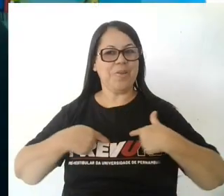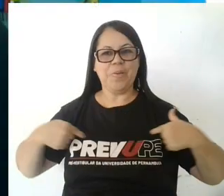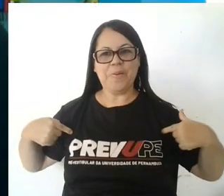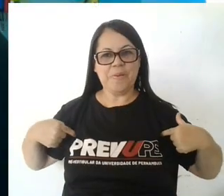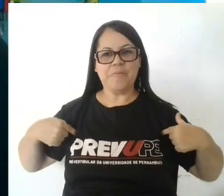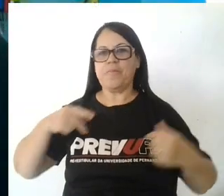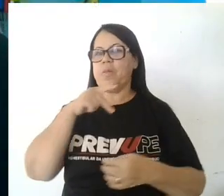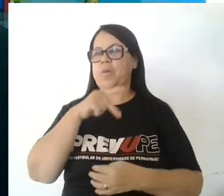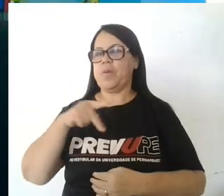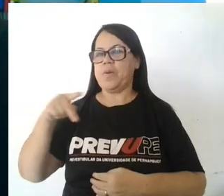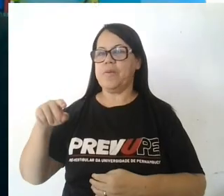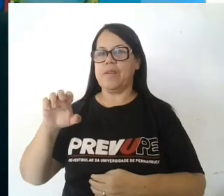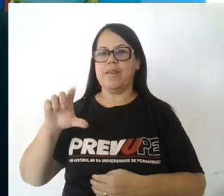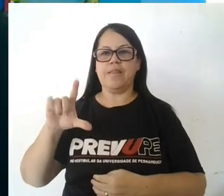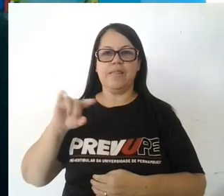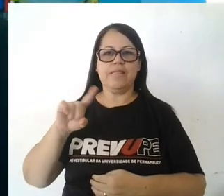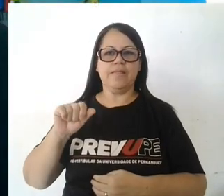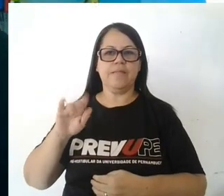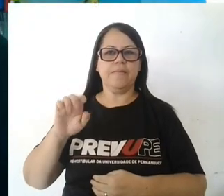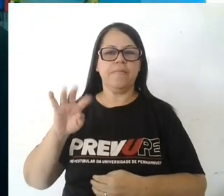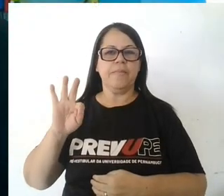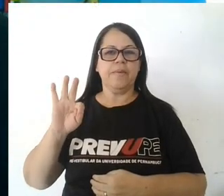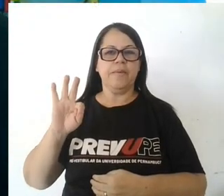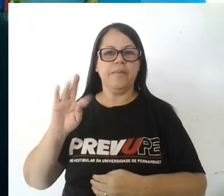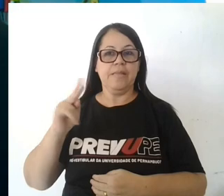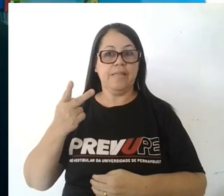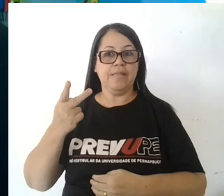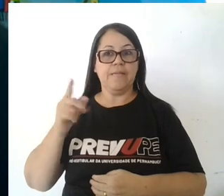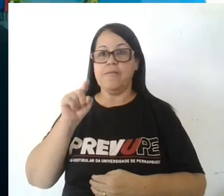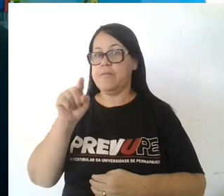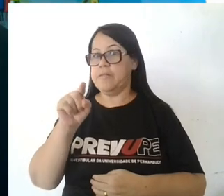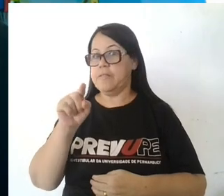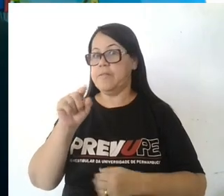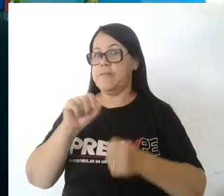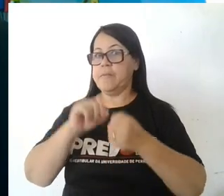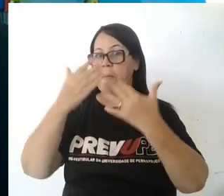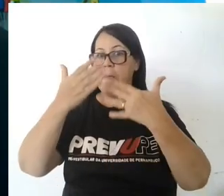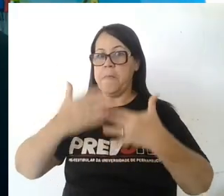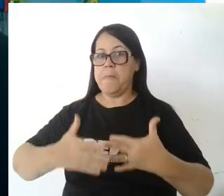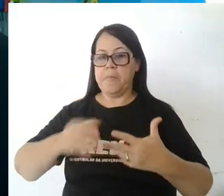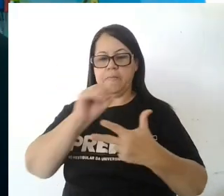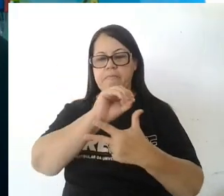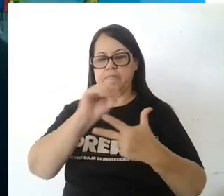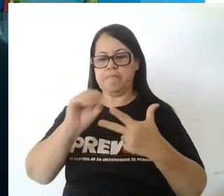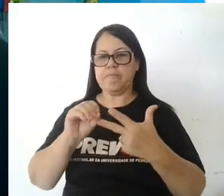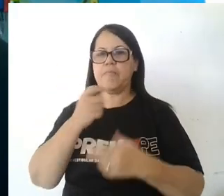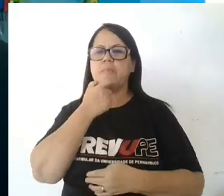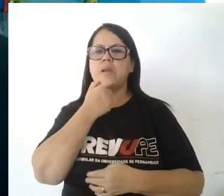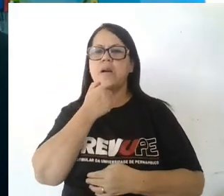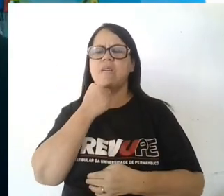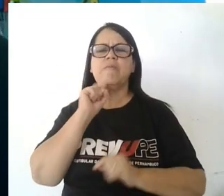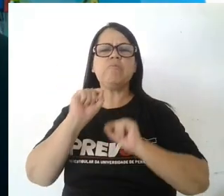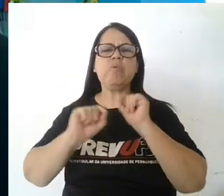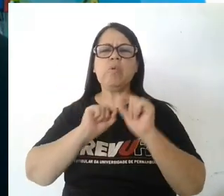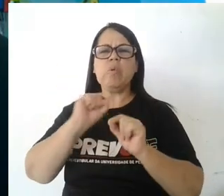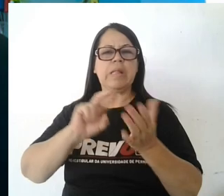E aí, galerinha do Prevup, aqui é a professora Elizabeth. Eu estou trazendo uma dica para quem vai fazer prova de inglês no Enem, tá? A prova de inglês no Enem é